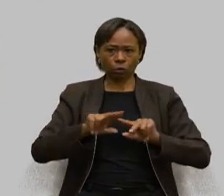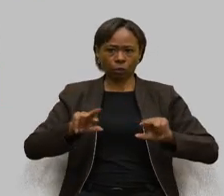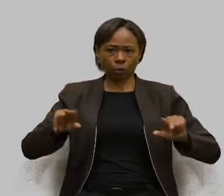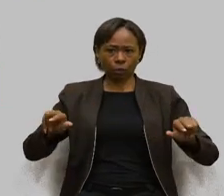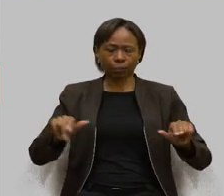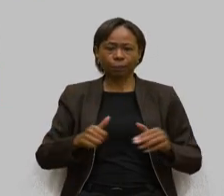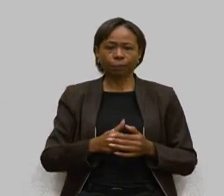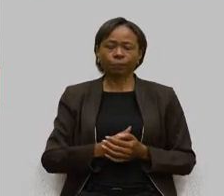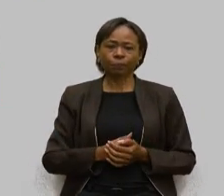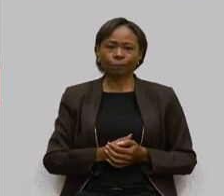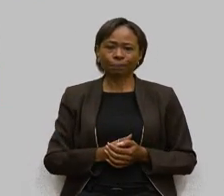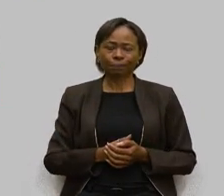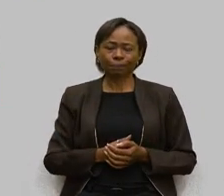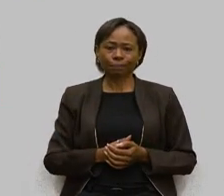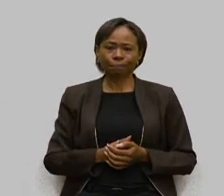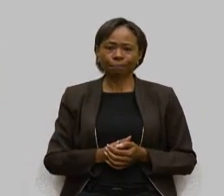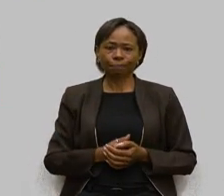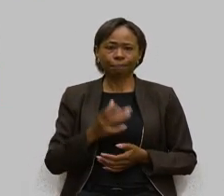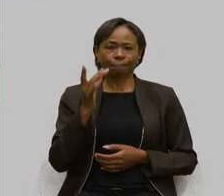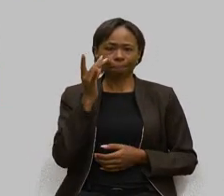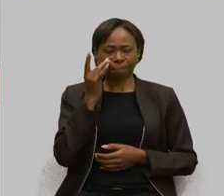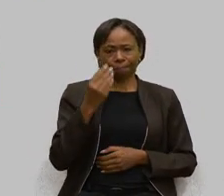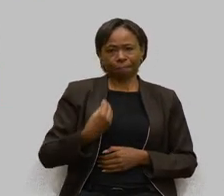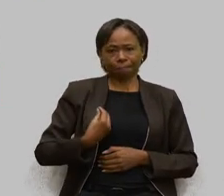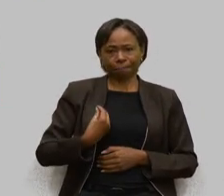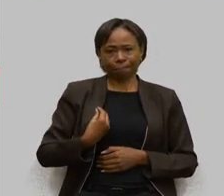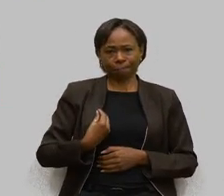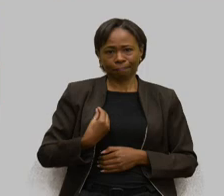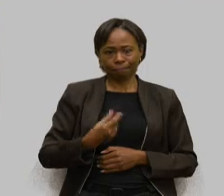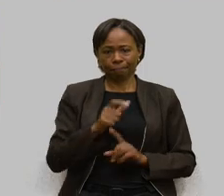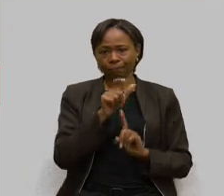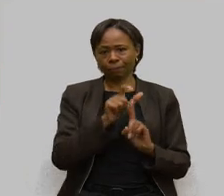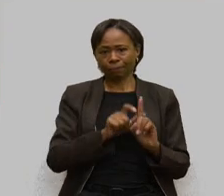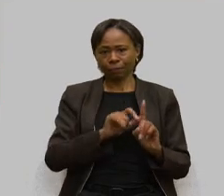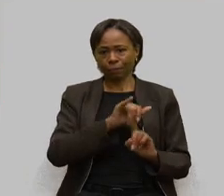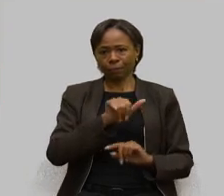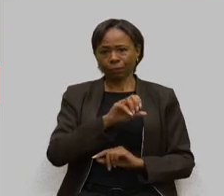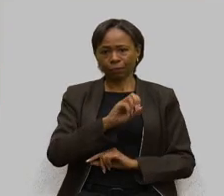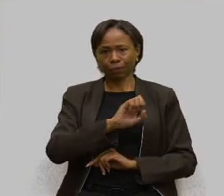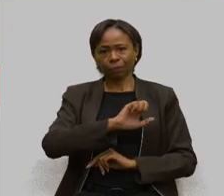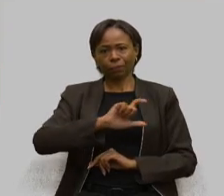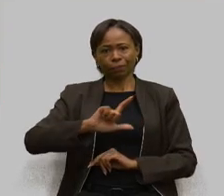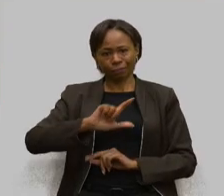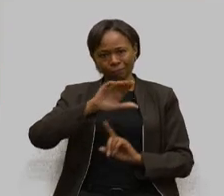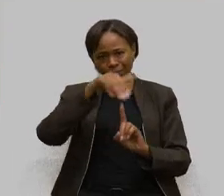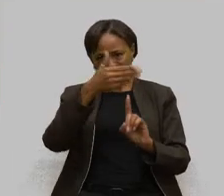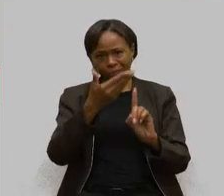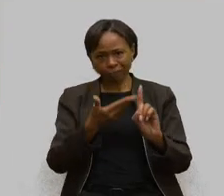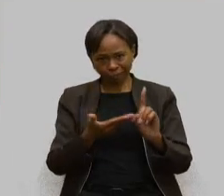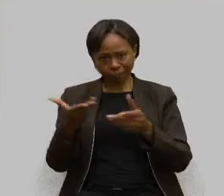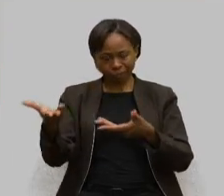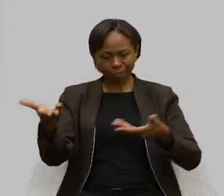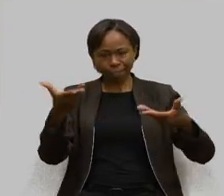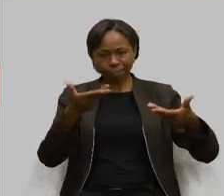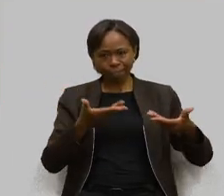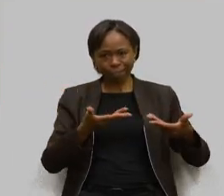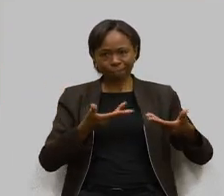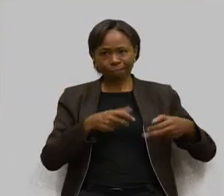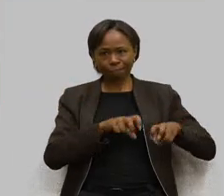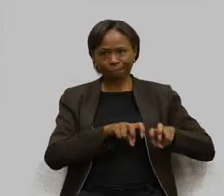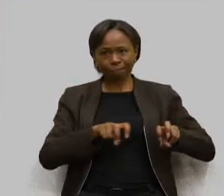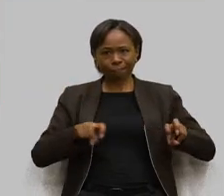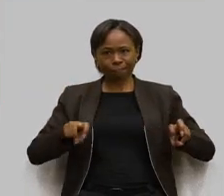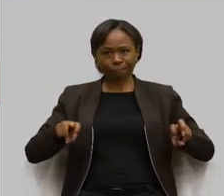está presente conosco o homenageado da tarde Senor Joel Araújo que convido a tomar assento na mesa